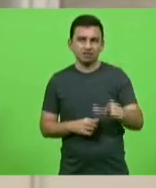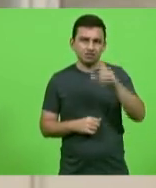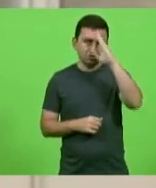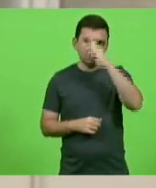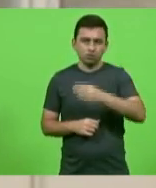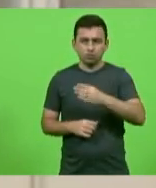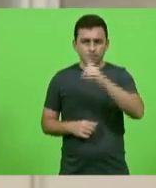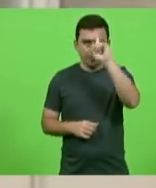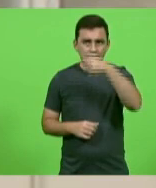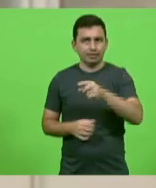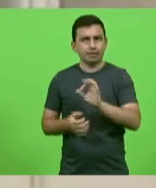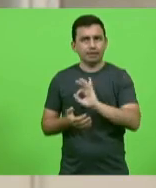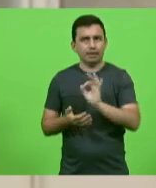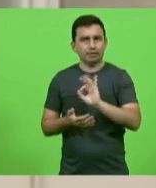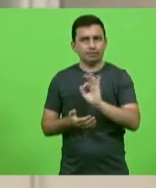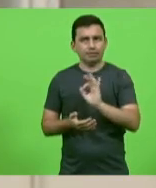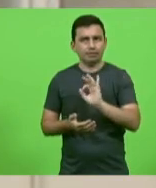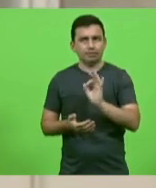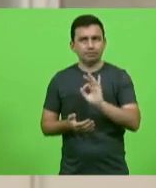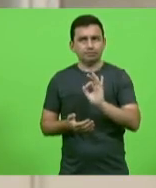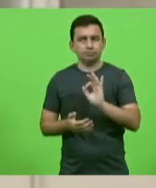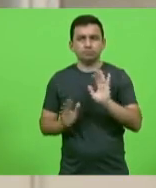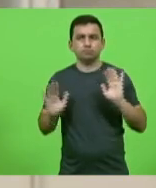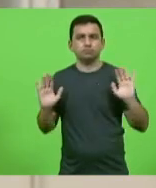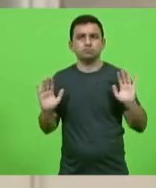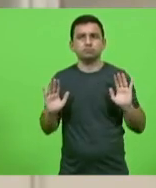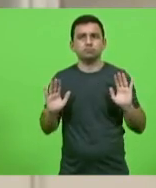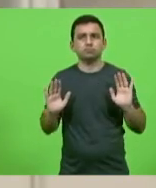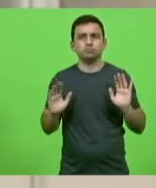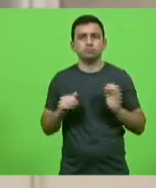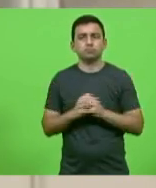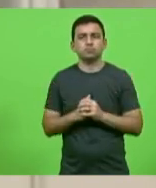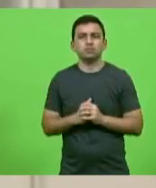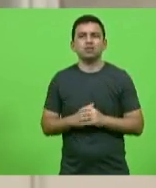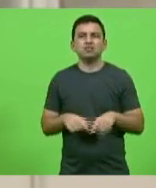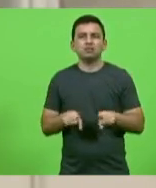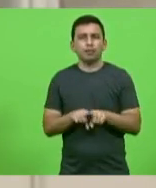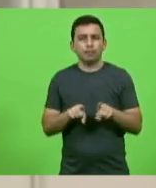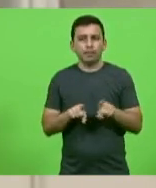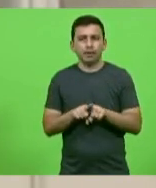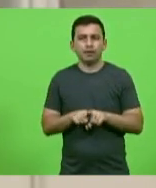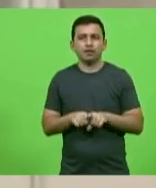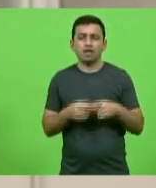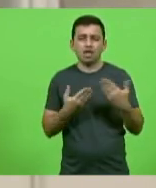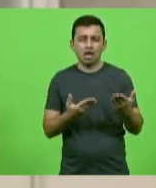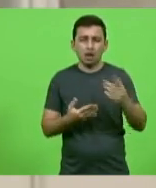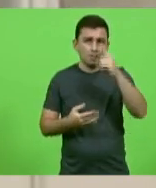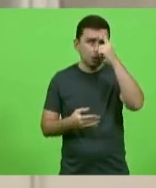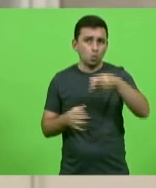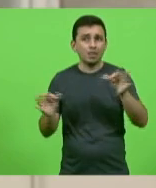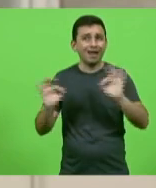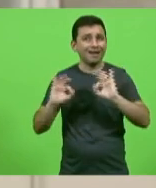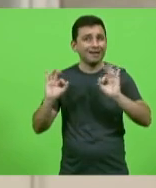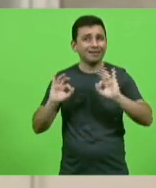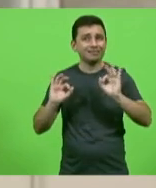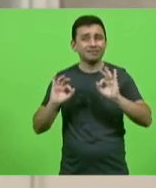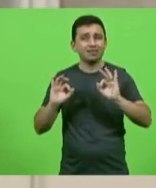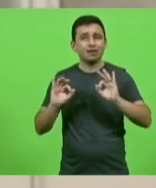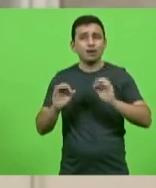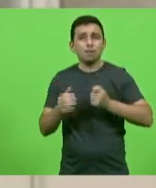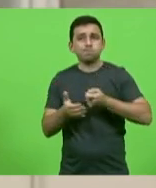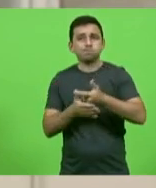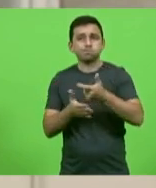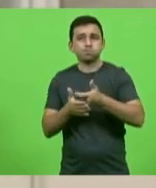não ordenou despesas não autorizadas em lei tampouco ordenou despesas